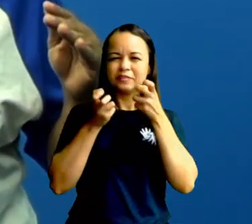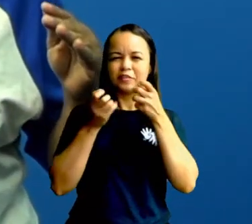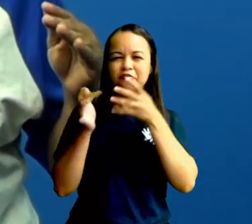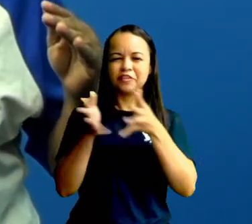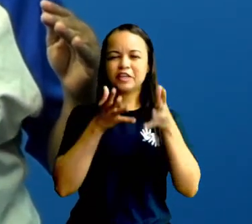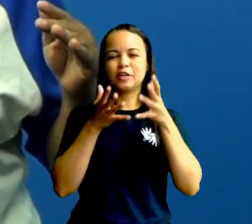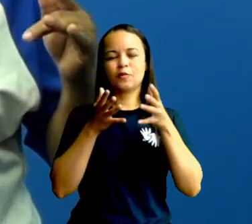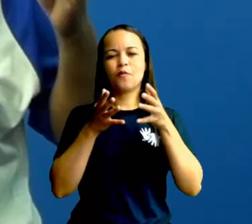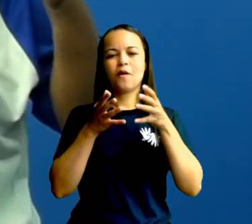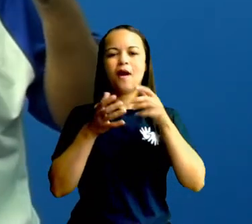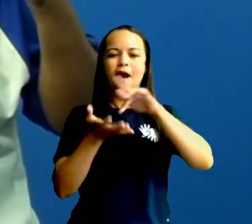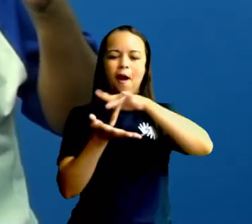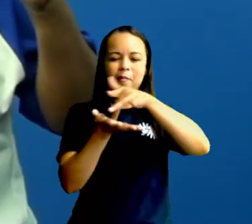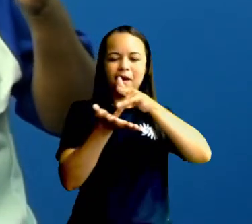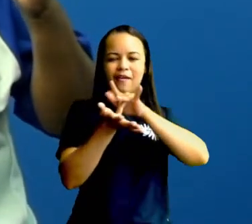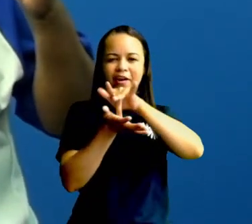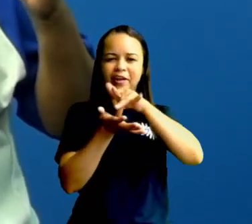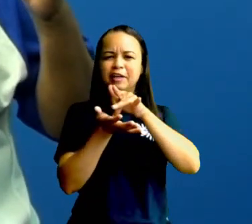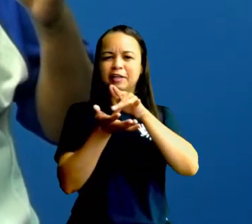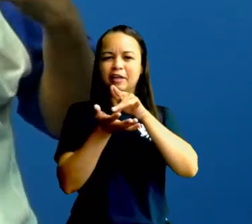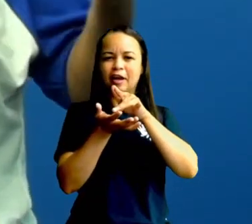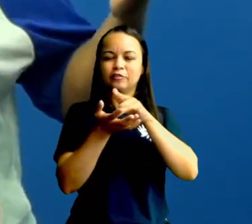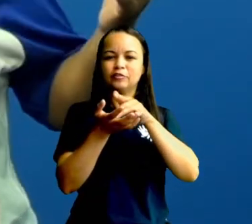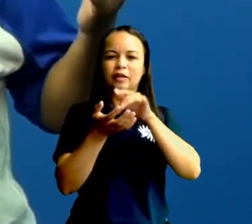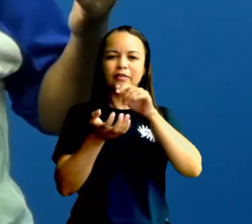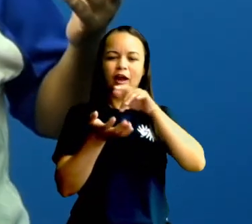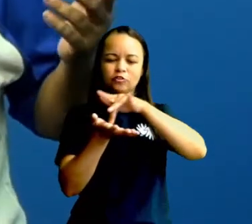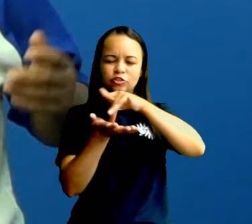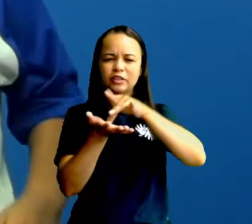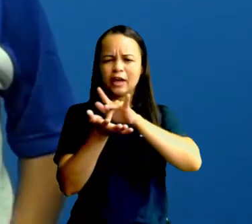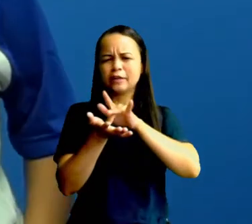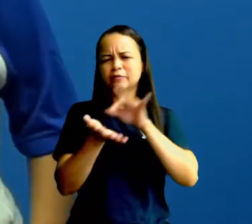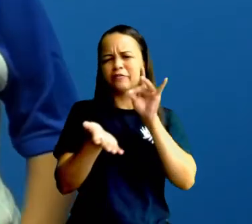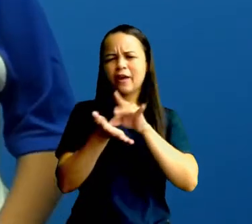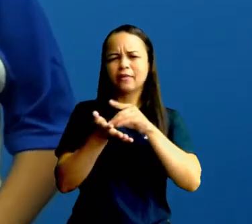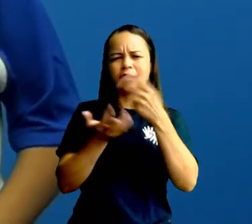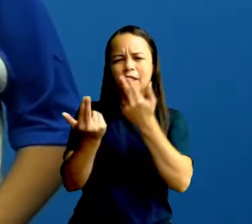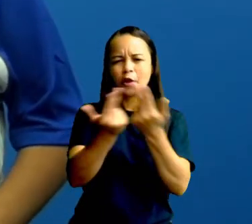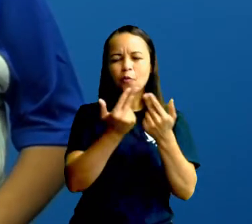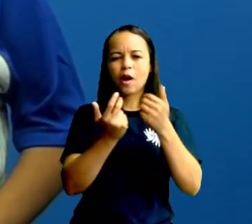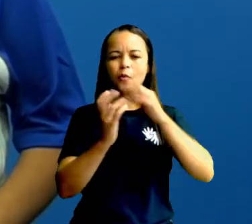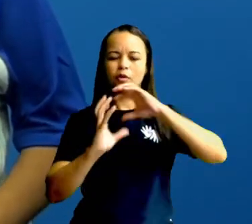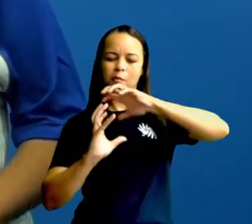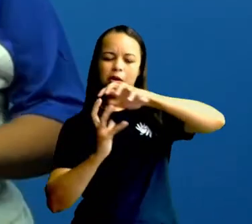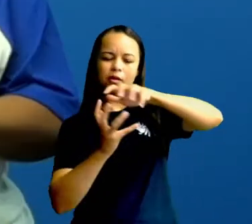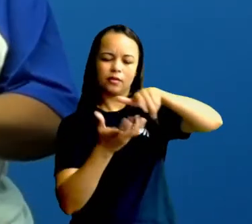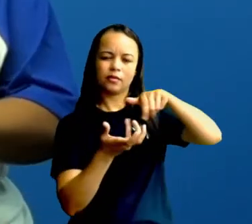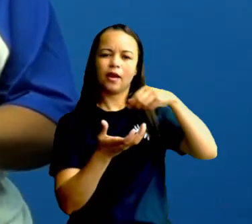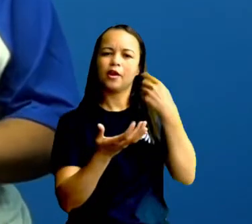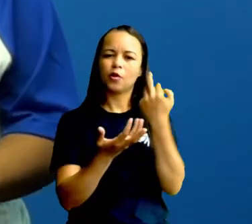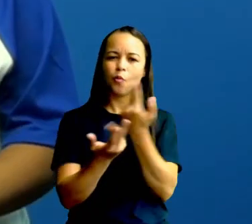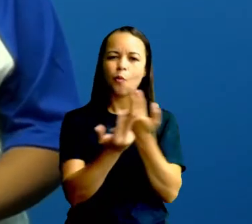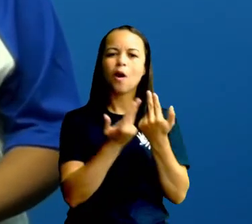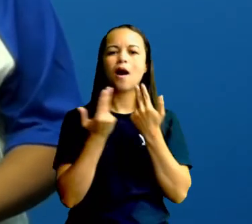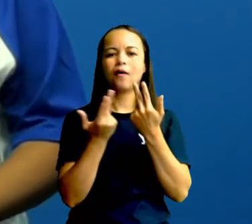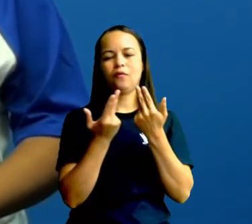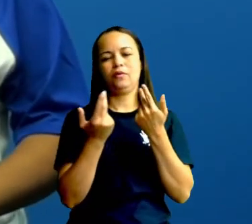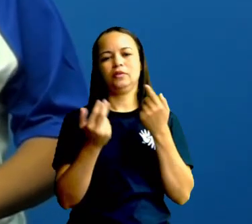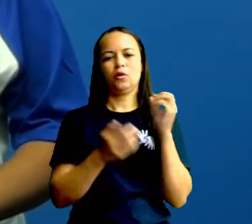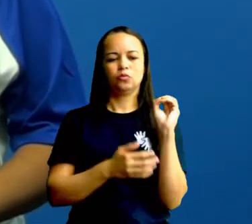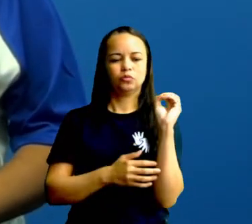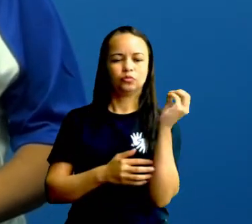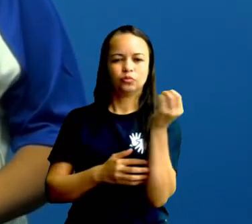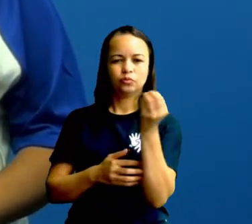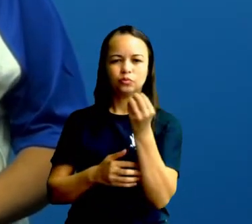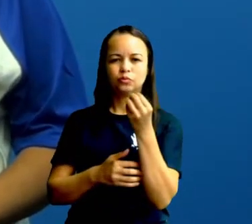bailarina girando? Porque é mais ou menos assim, na verdade é assim, que o planeta Terra faz. Como se tivesse um eixo nele